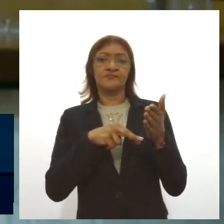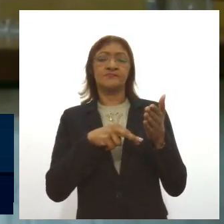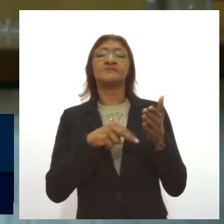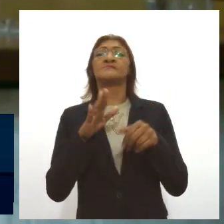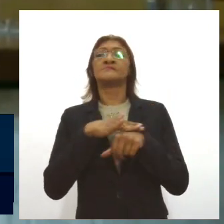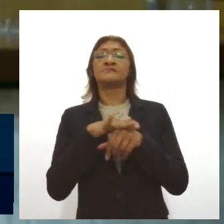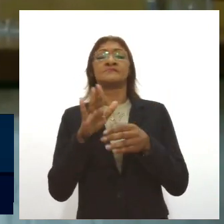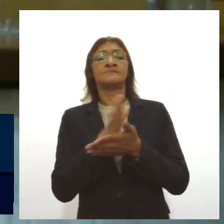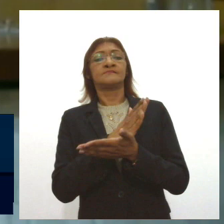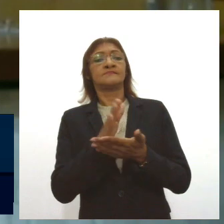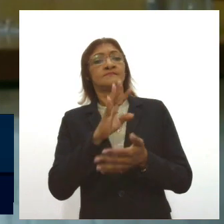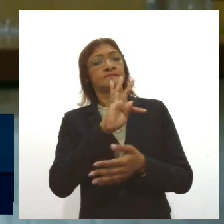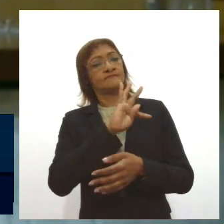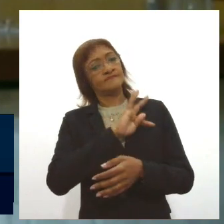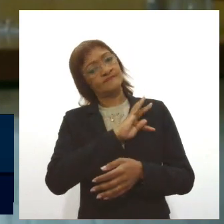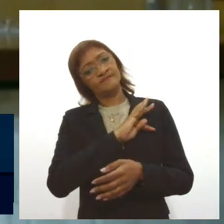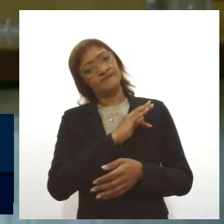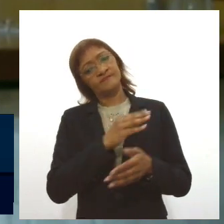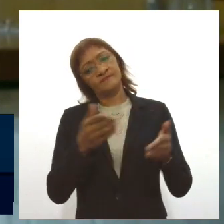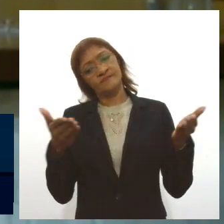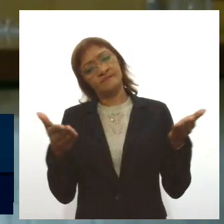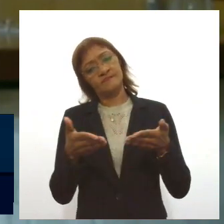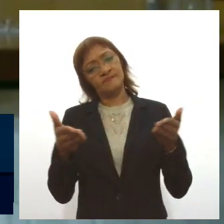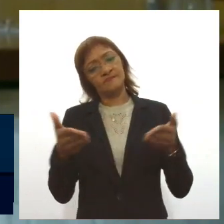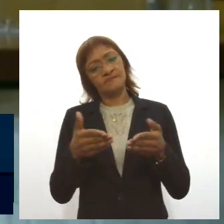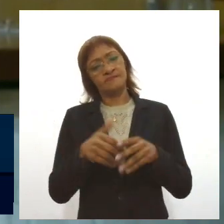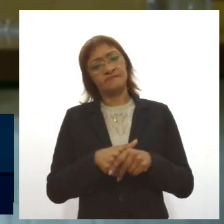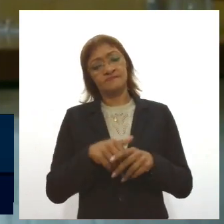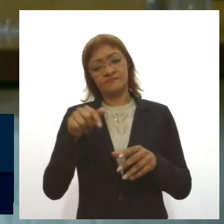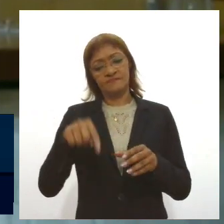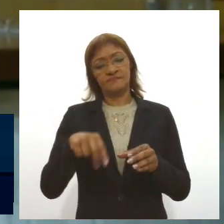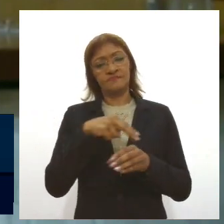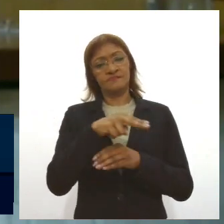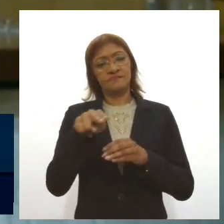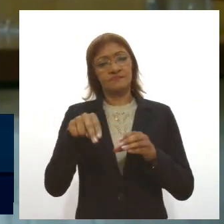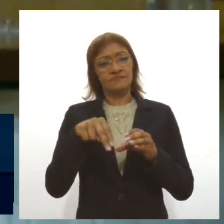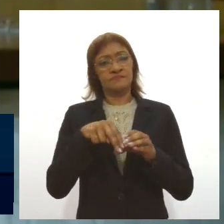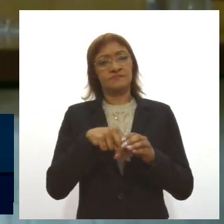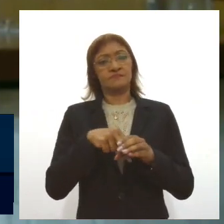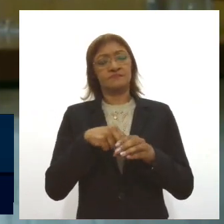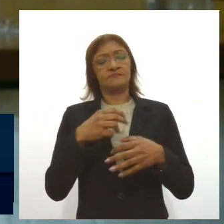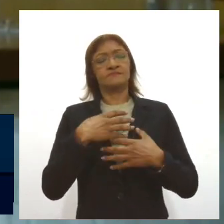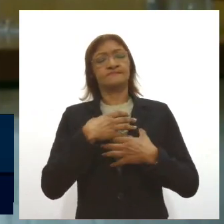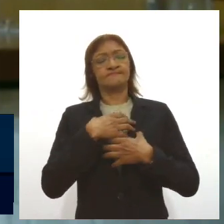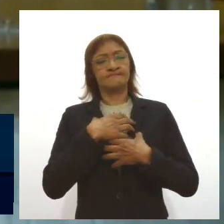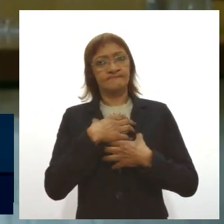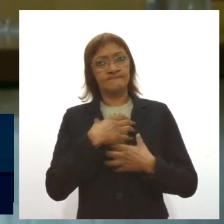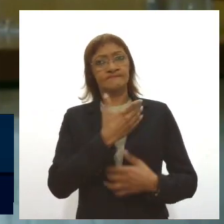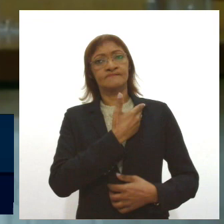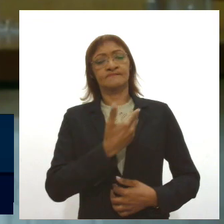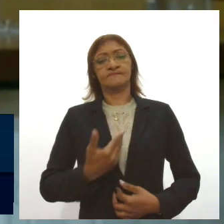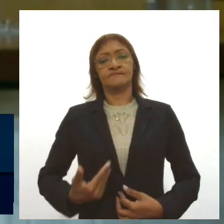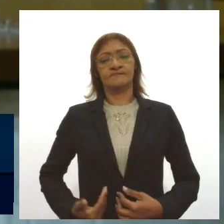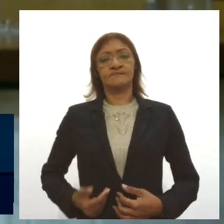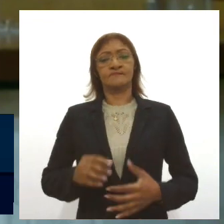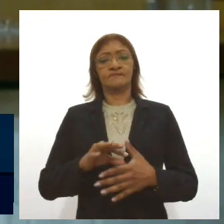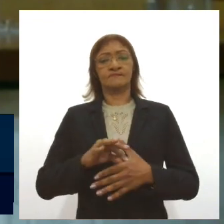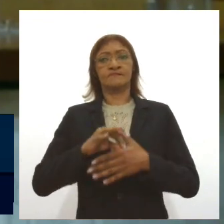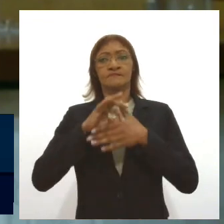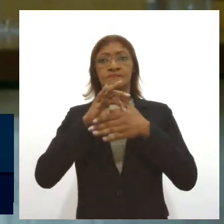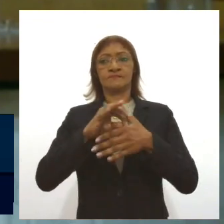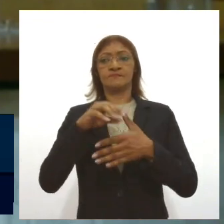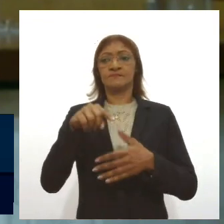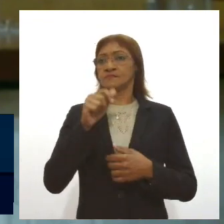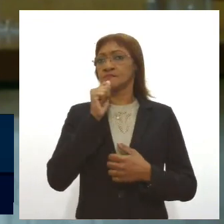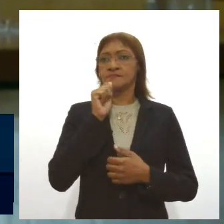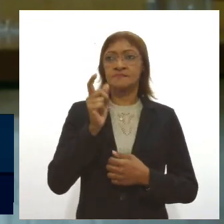novamente com alguns técnicos de enfermagem e hoje espero, né, aqui na tribuna que sensibilizemos o governo, o líder do governo está aqui no